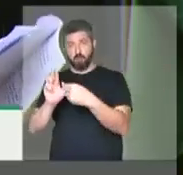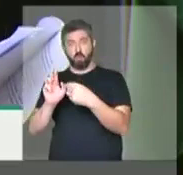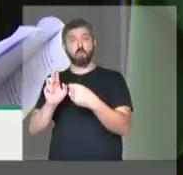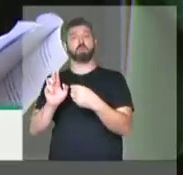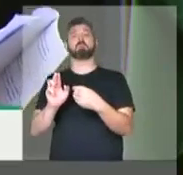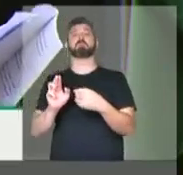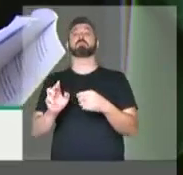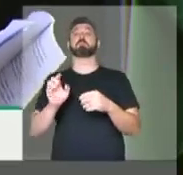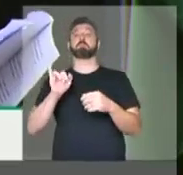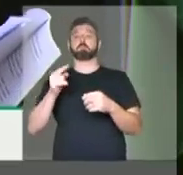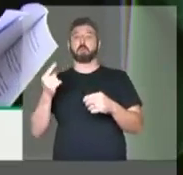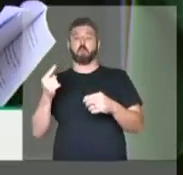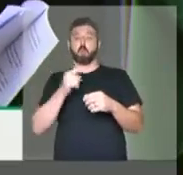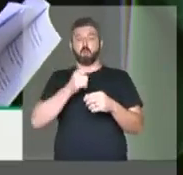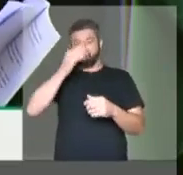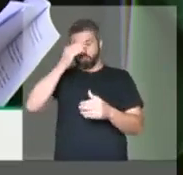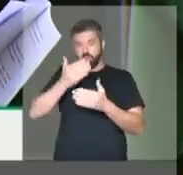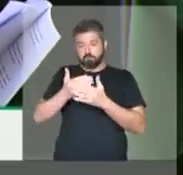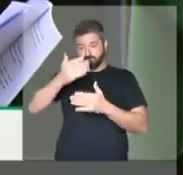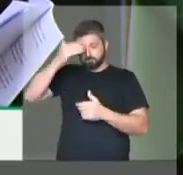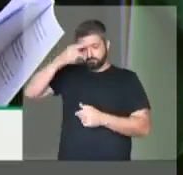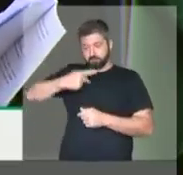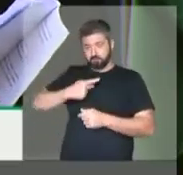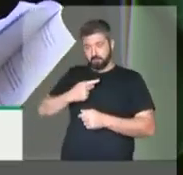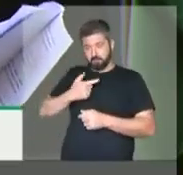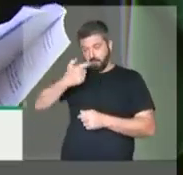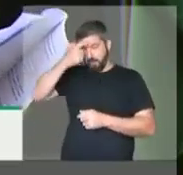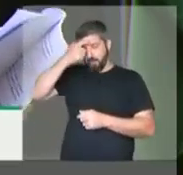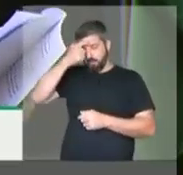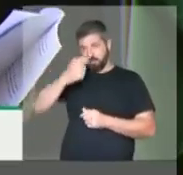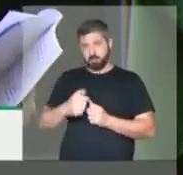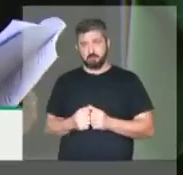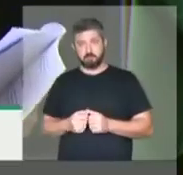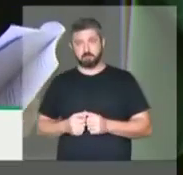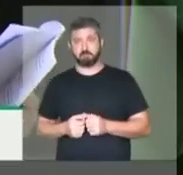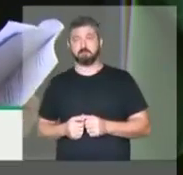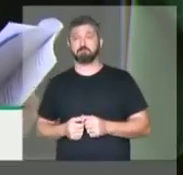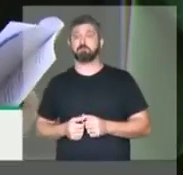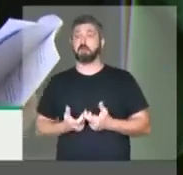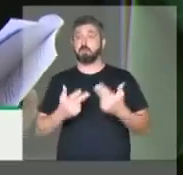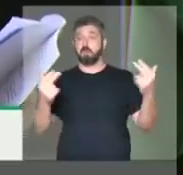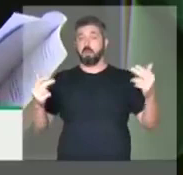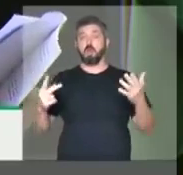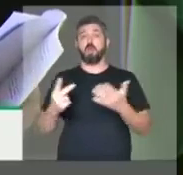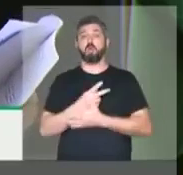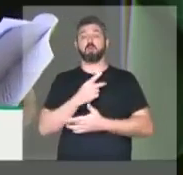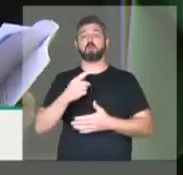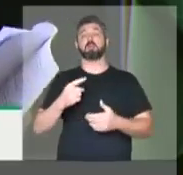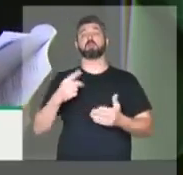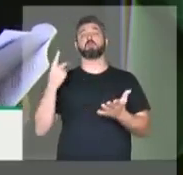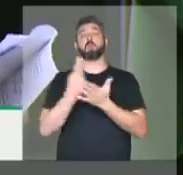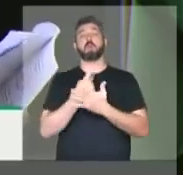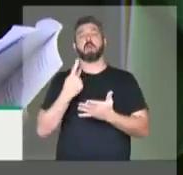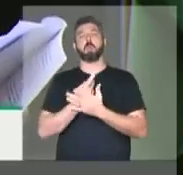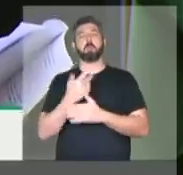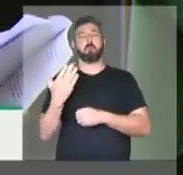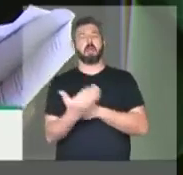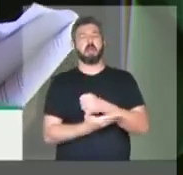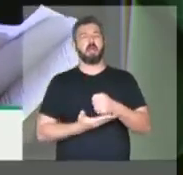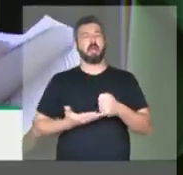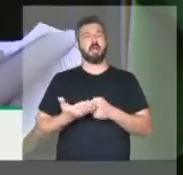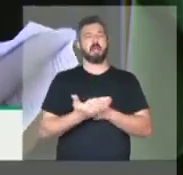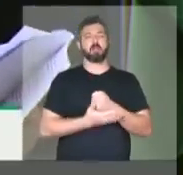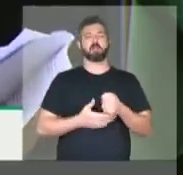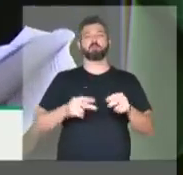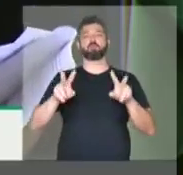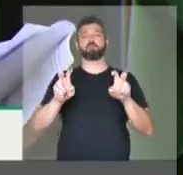que contrária à clara convicção da sua consciência e julgamento, é uma tese que brota de um erro fundamental